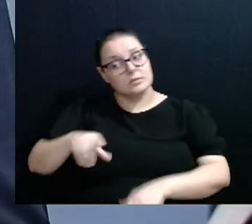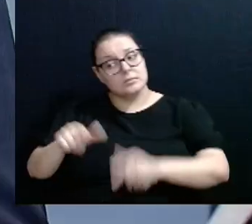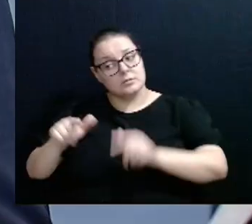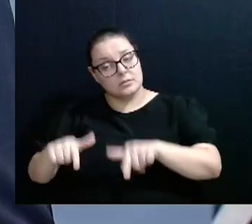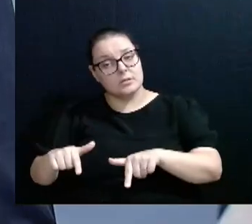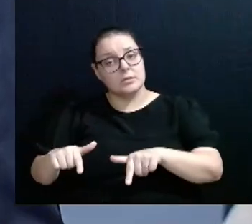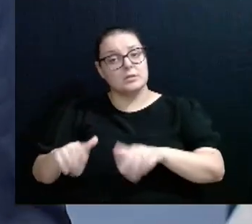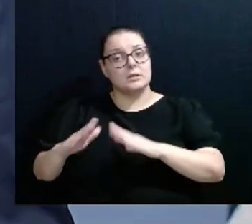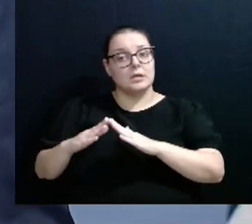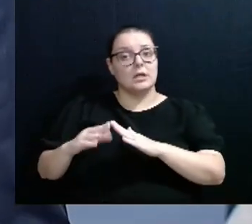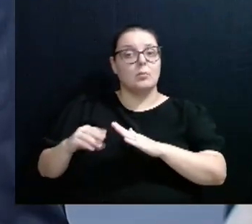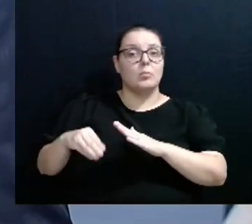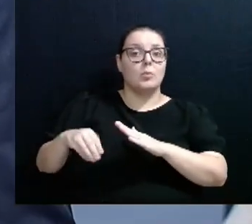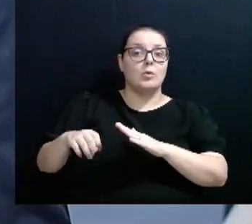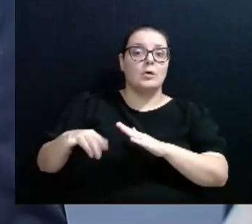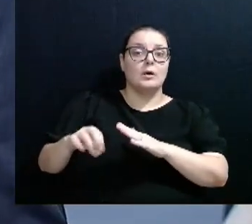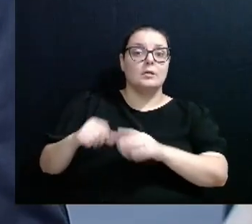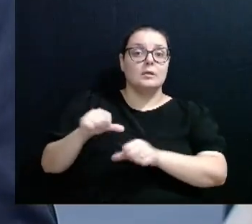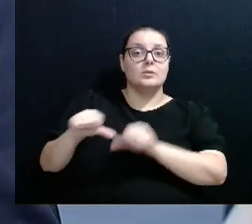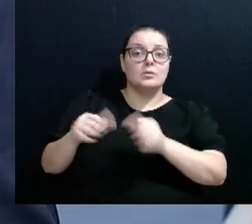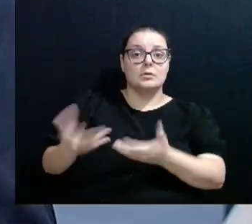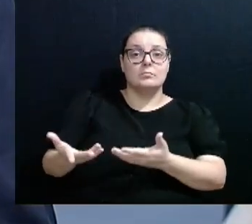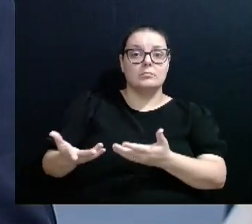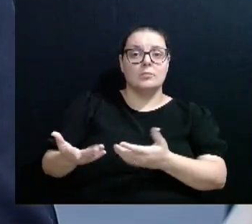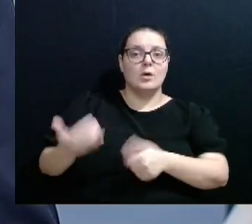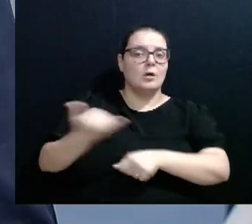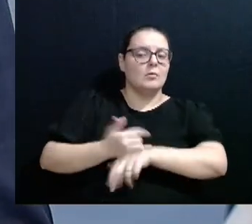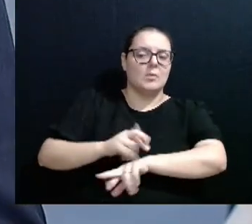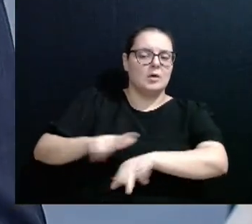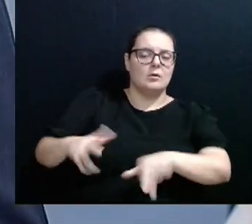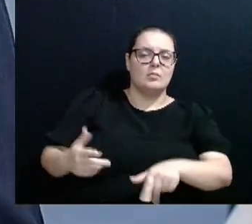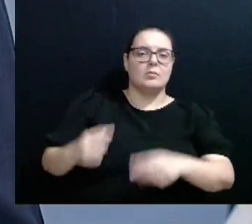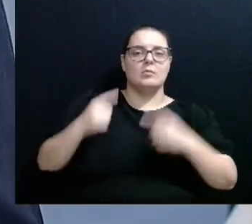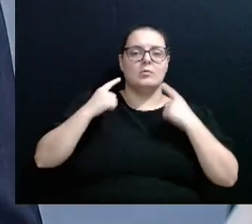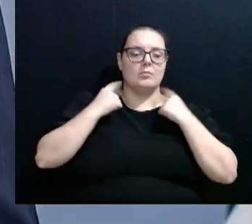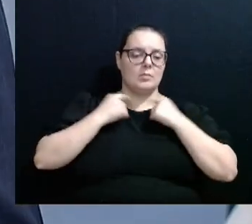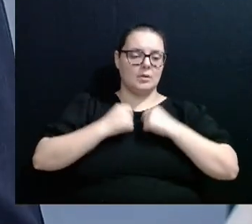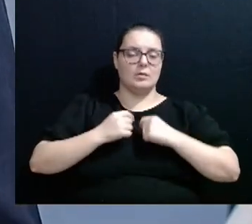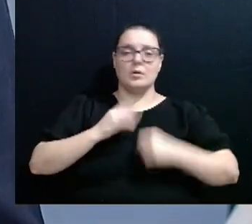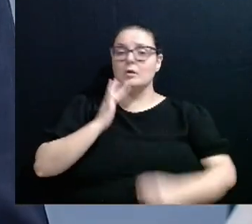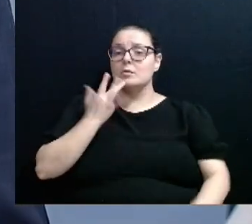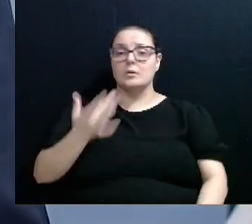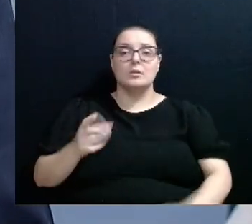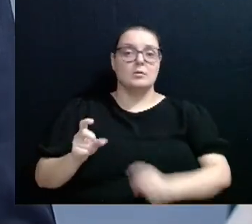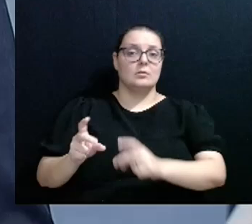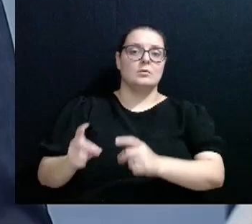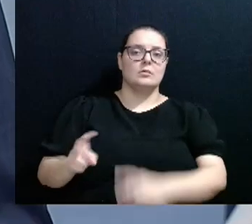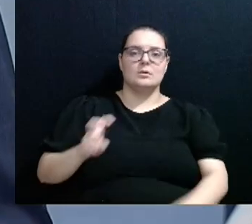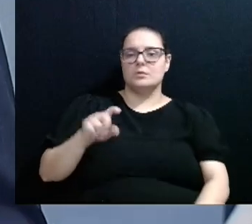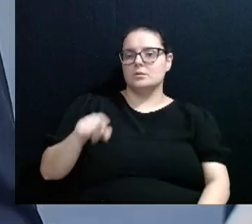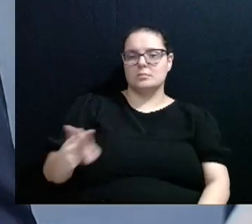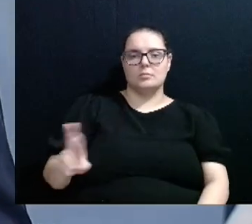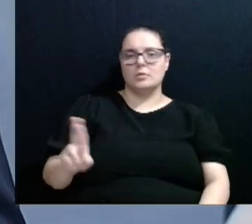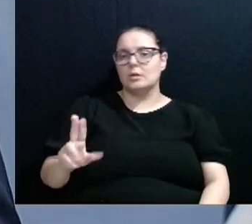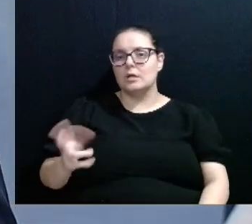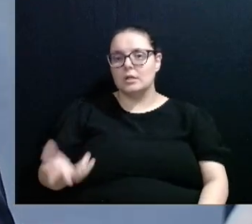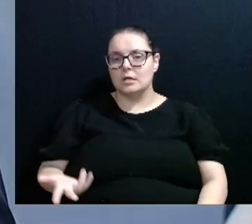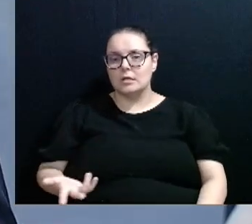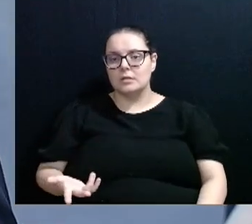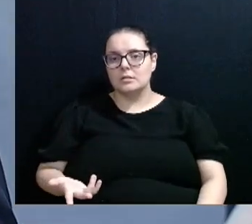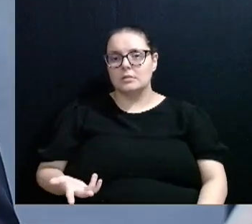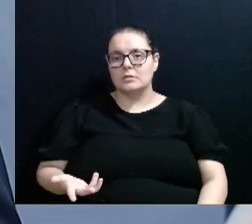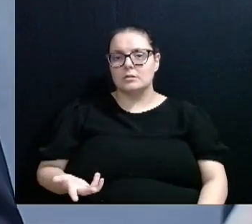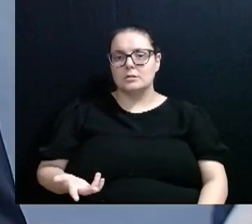trocando, vendendo, por um valor, tipo uma corrente de ouro. É vendida lá R$5.000, o dono